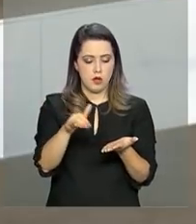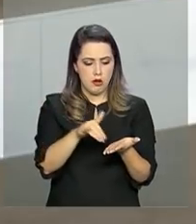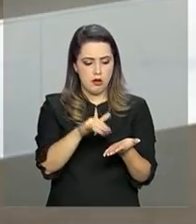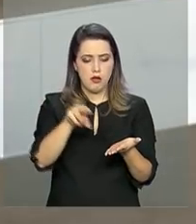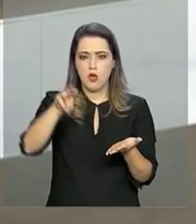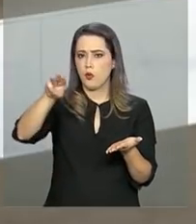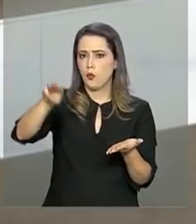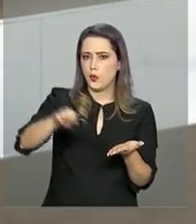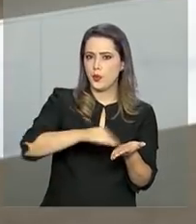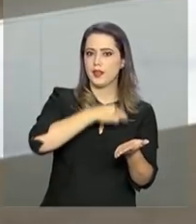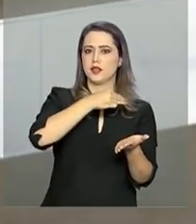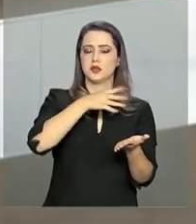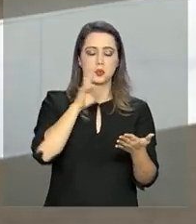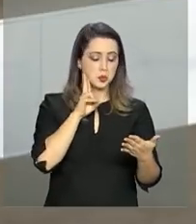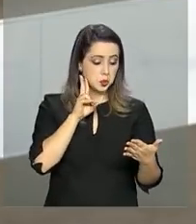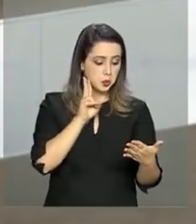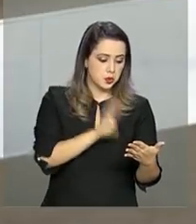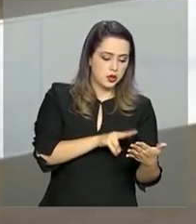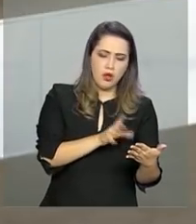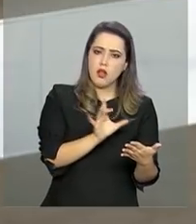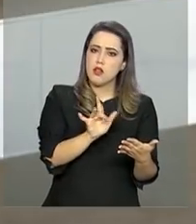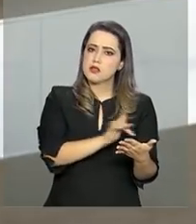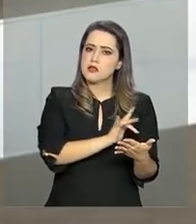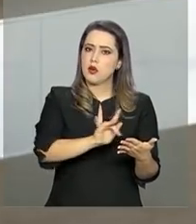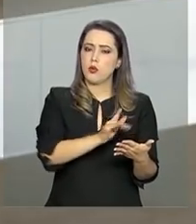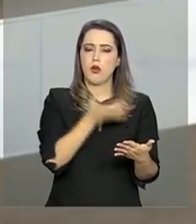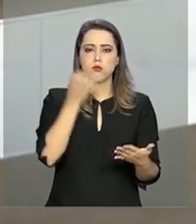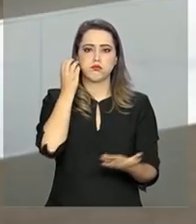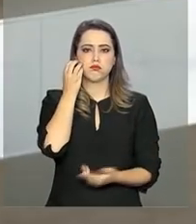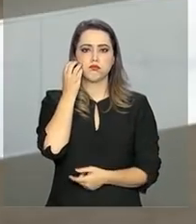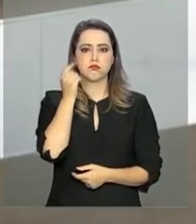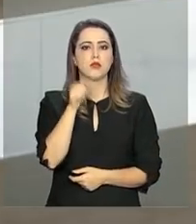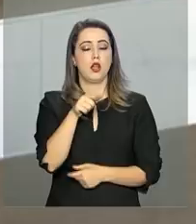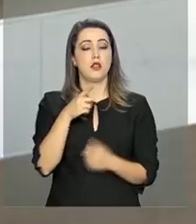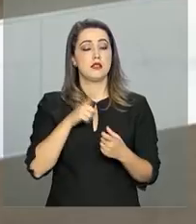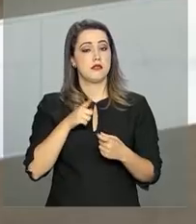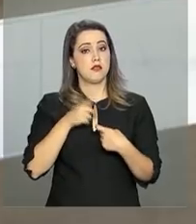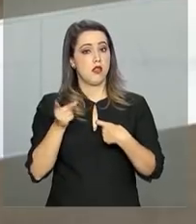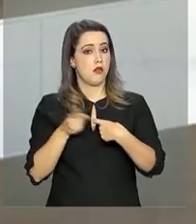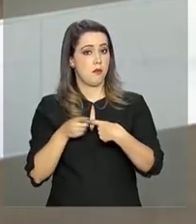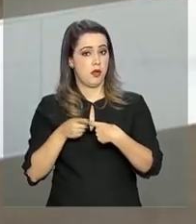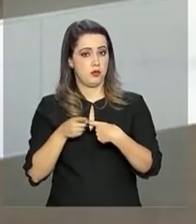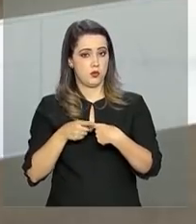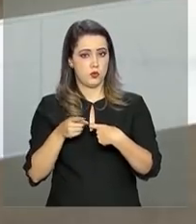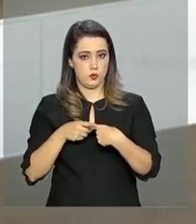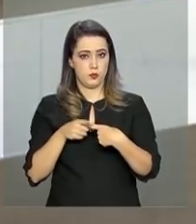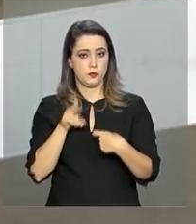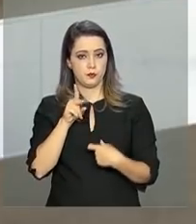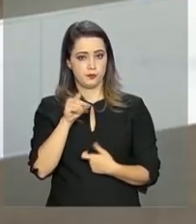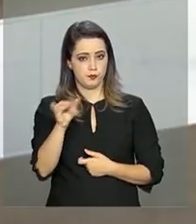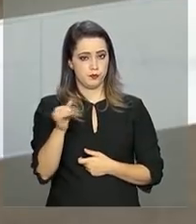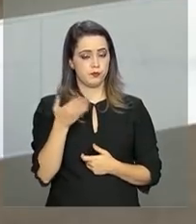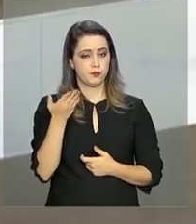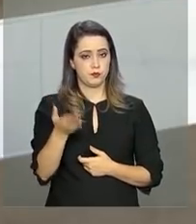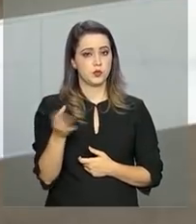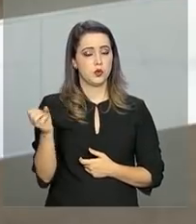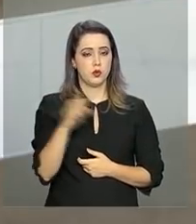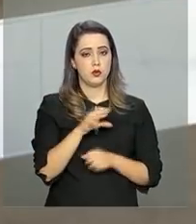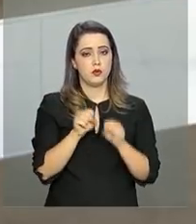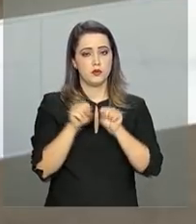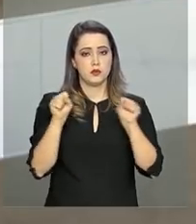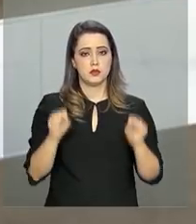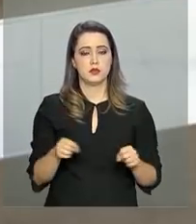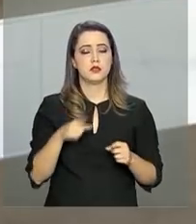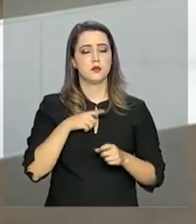pelo celular das consultas agendadas nas unidades básicas de saúde a atualização do sistema também vai